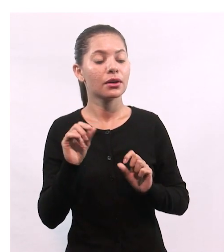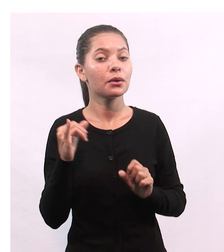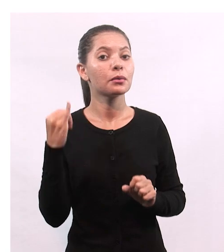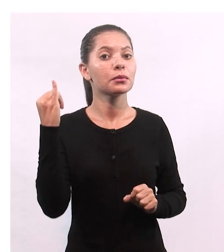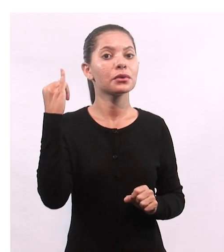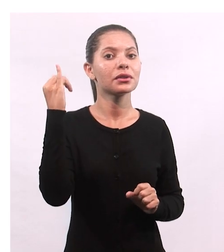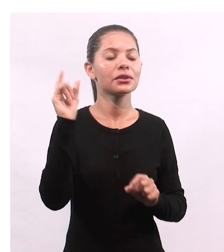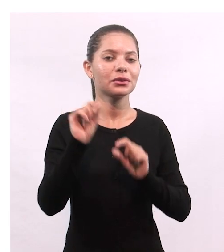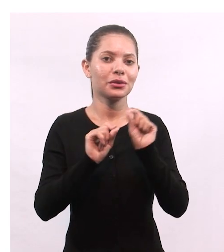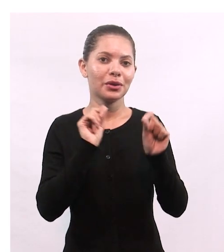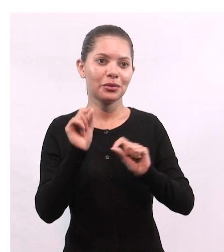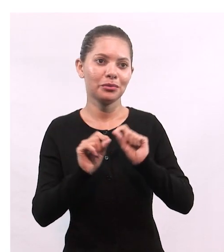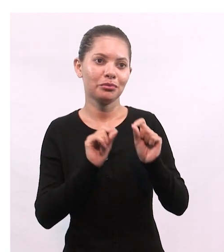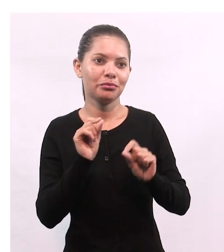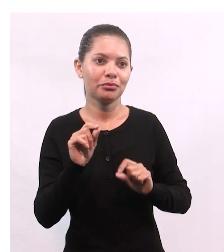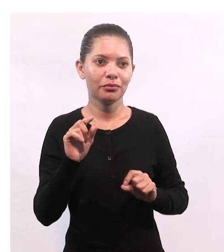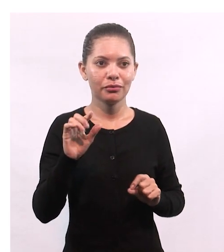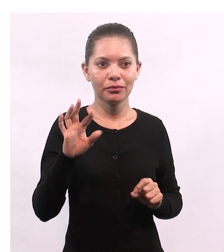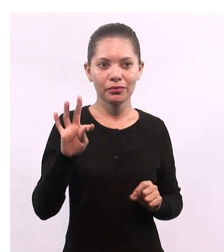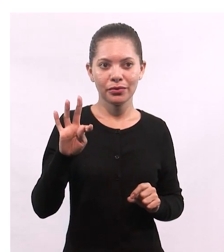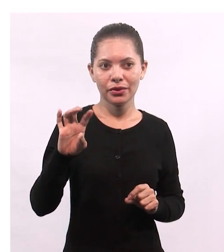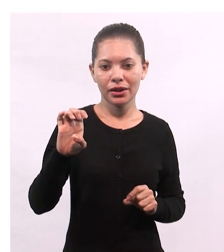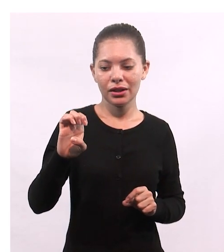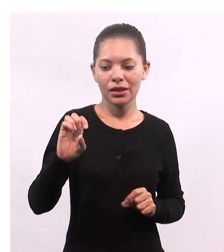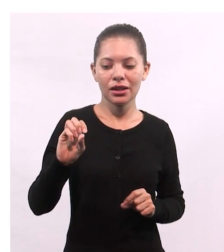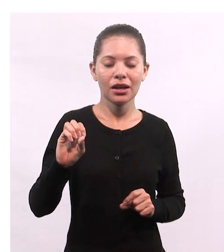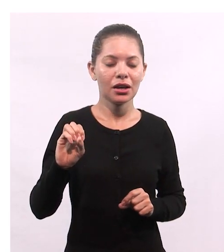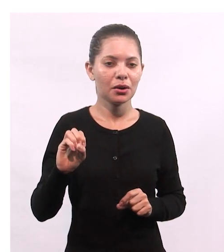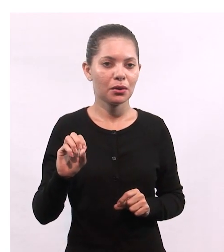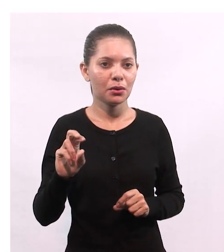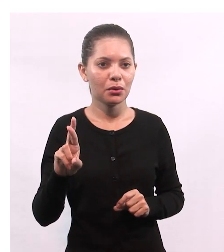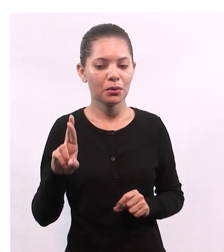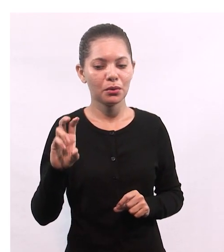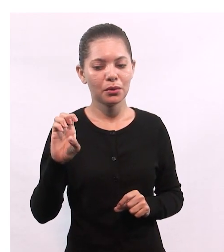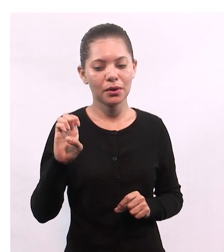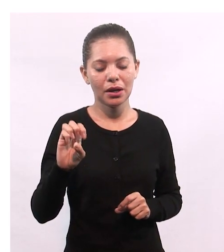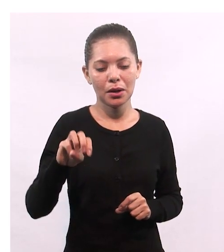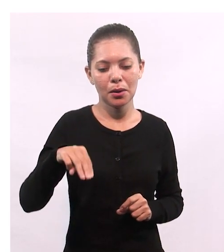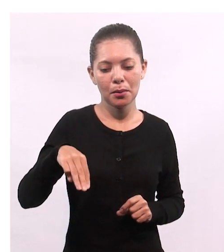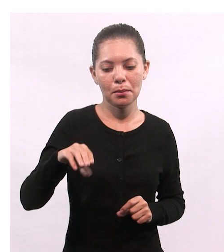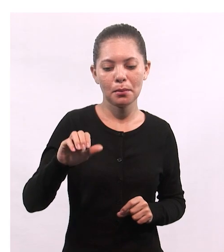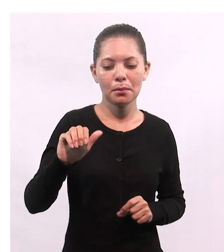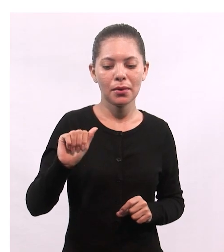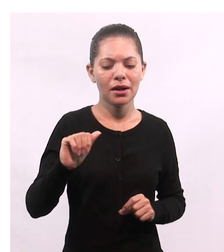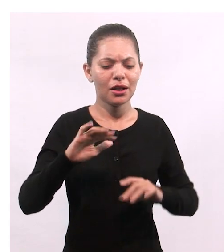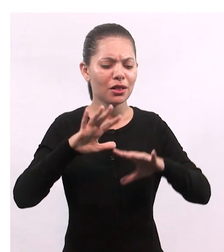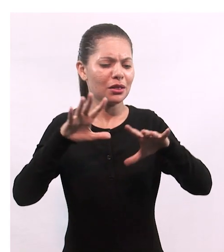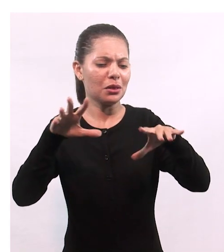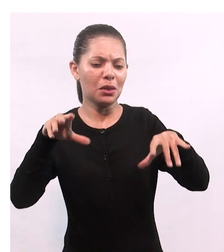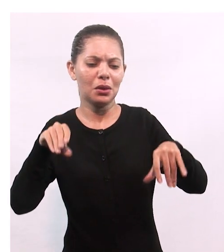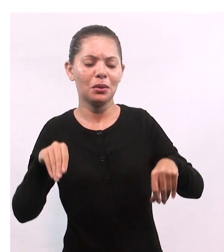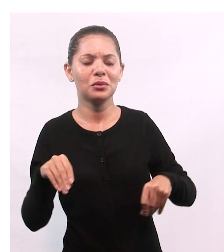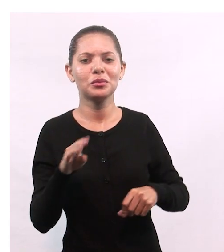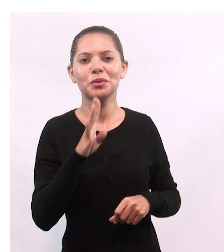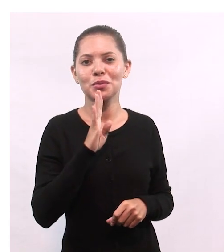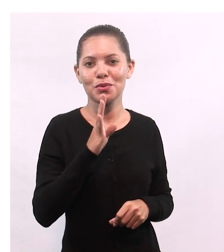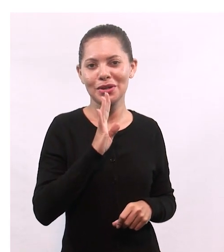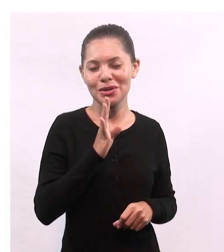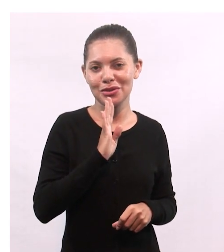numa afirmação ainda mais importante, que é o que a gente chama de teorema. Então, todo mundo conhece o